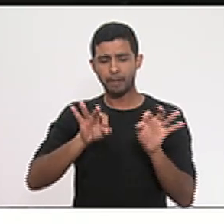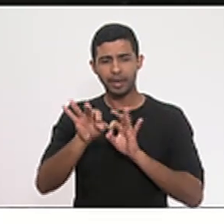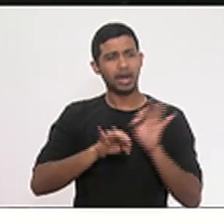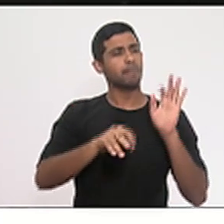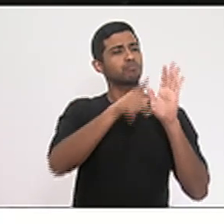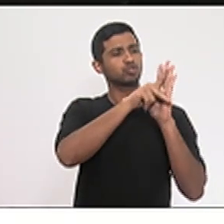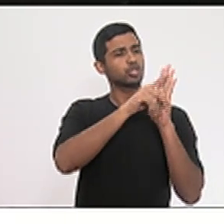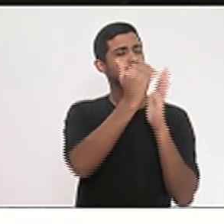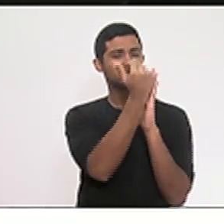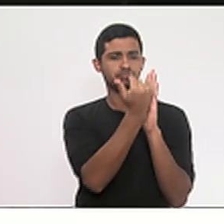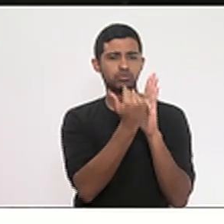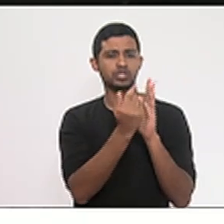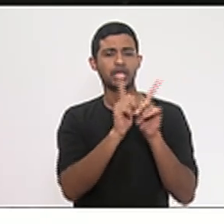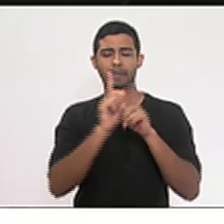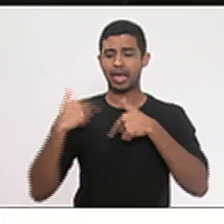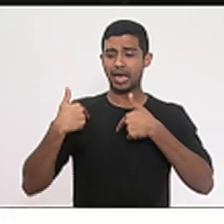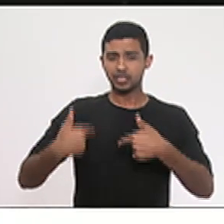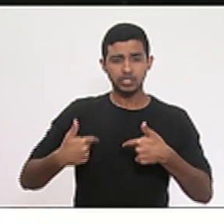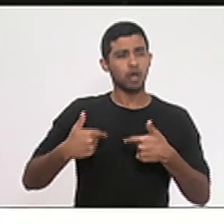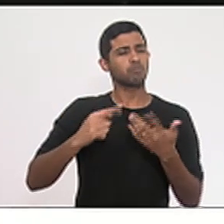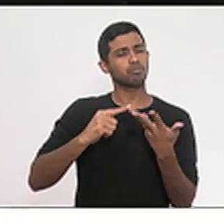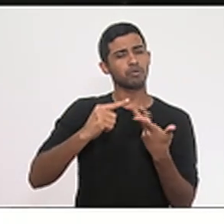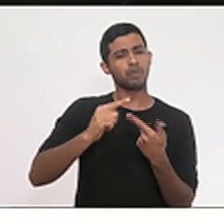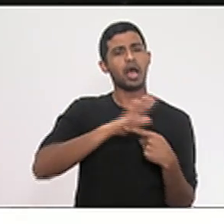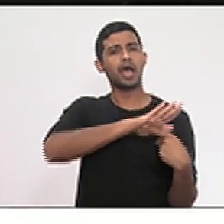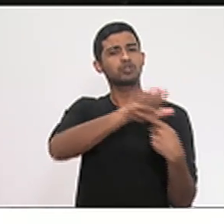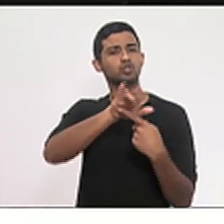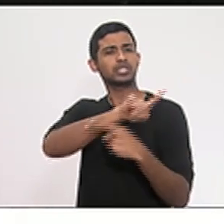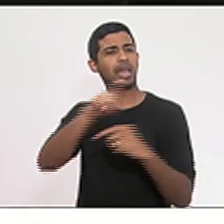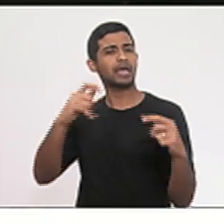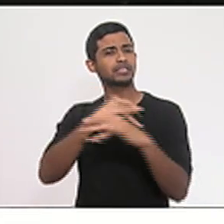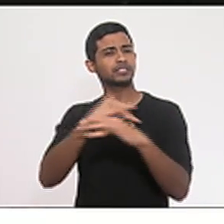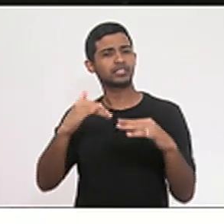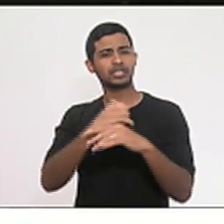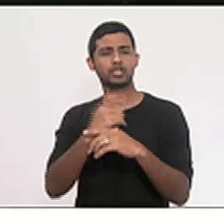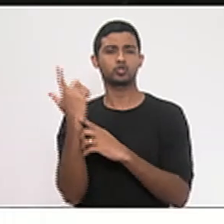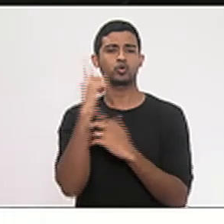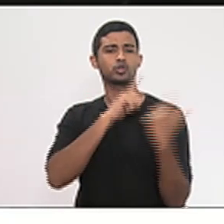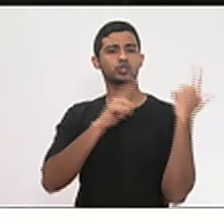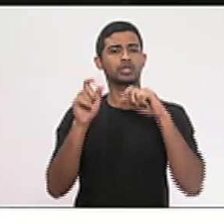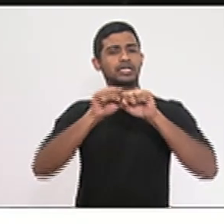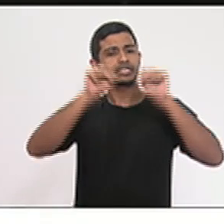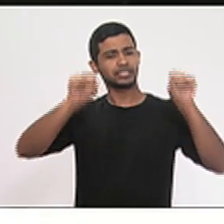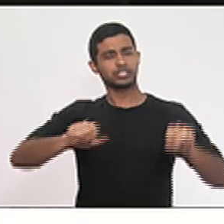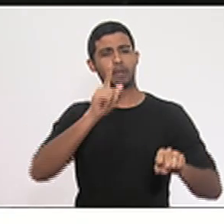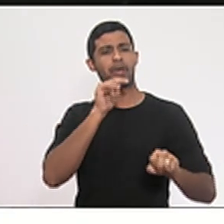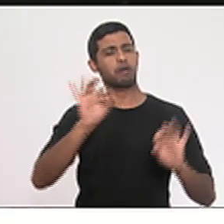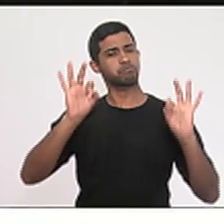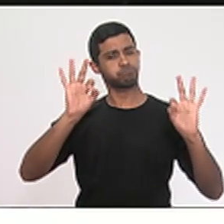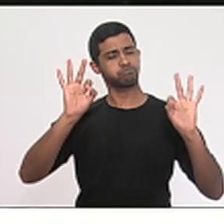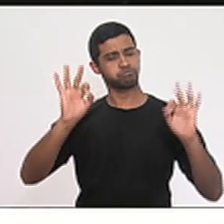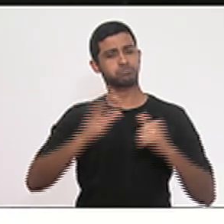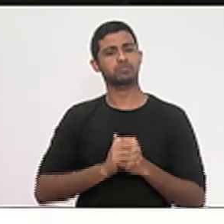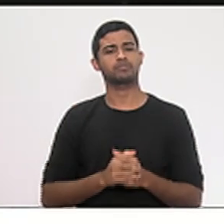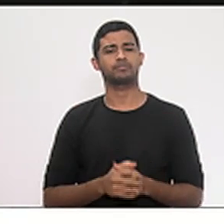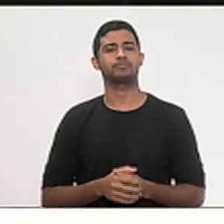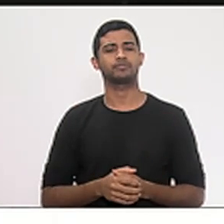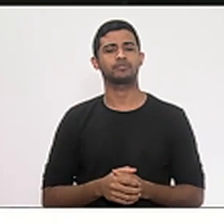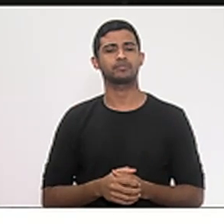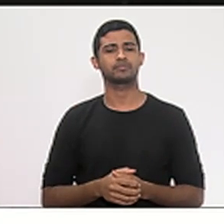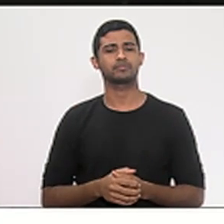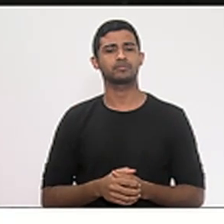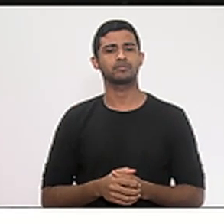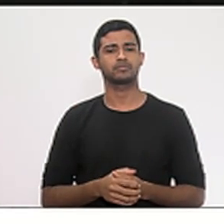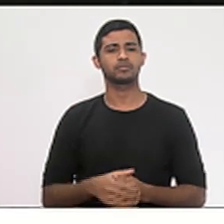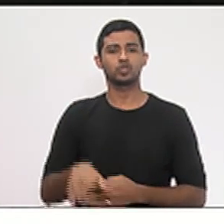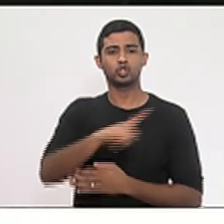e realização de ações que levem as cidades mais próximo de um possível estado de excelência na gestão da água.